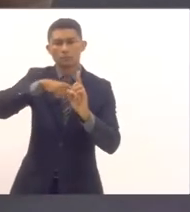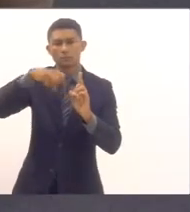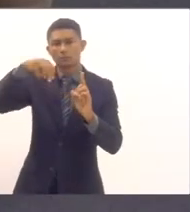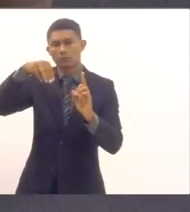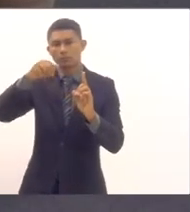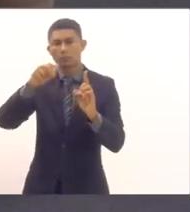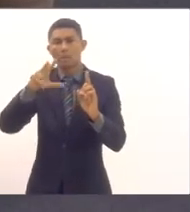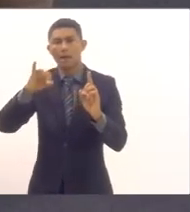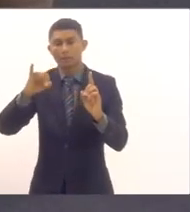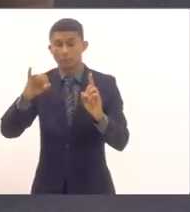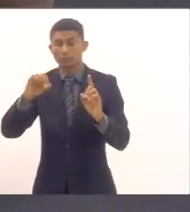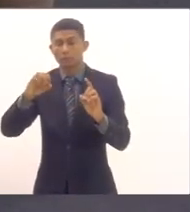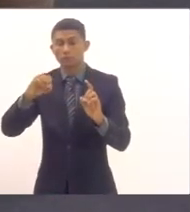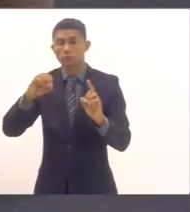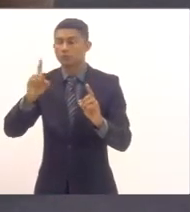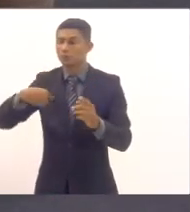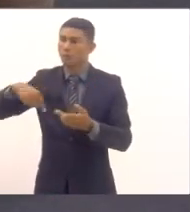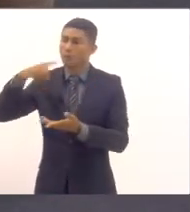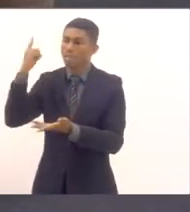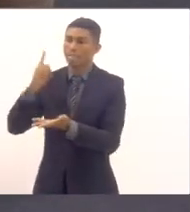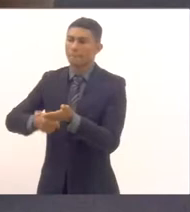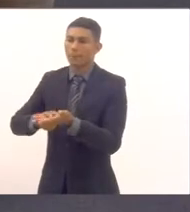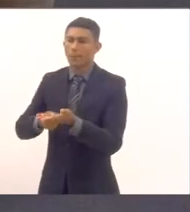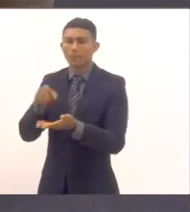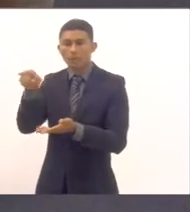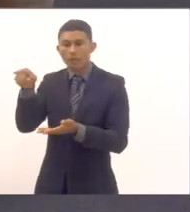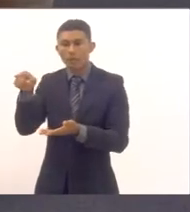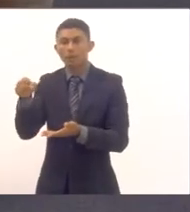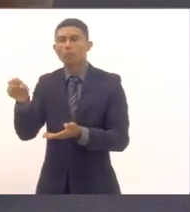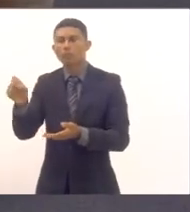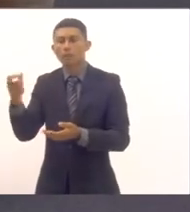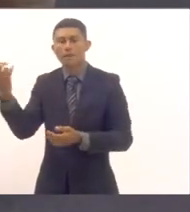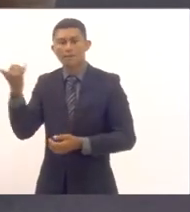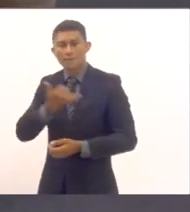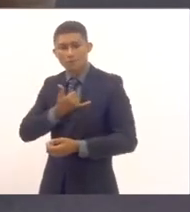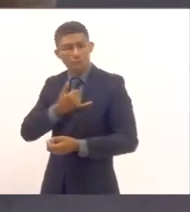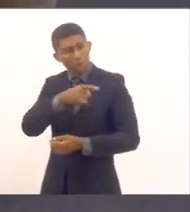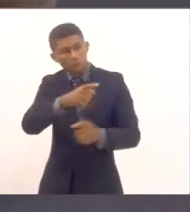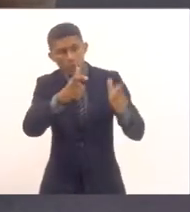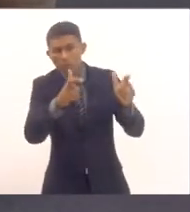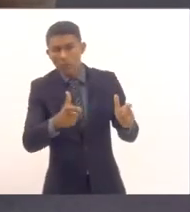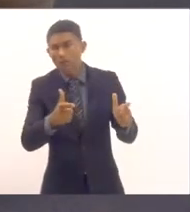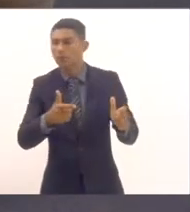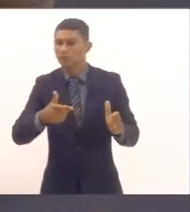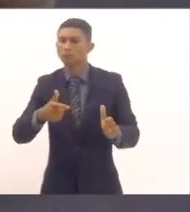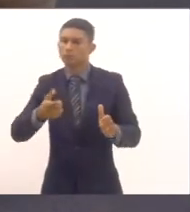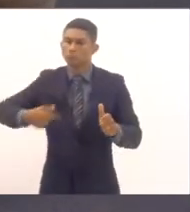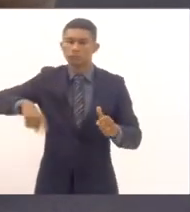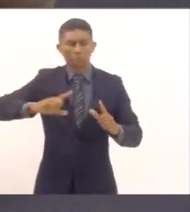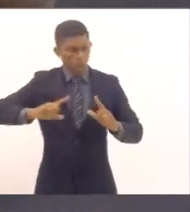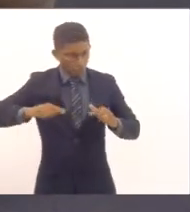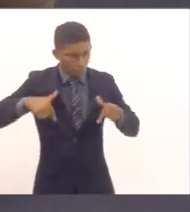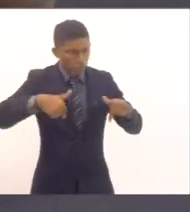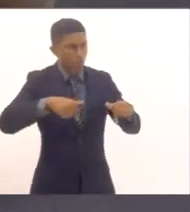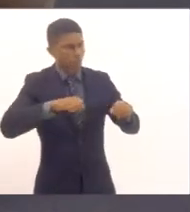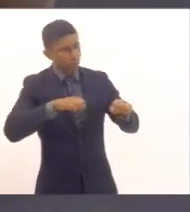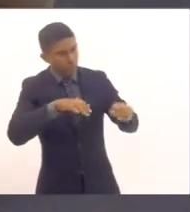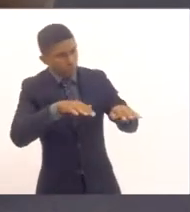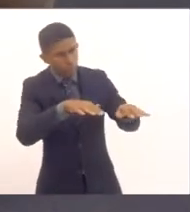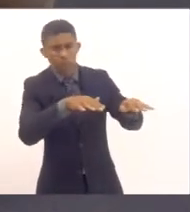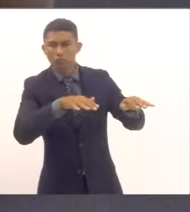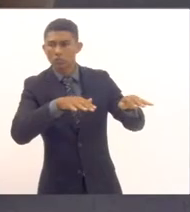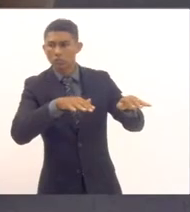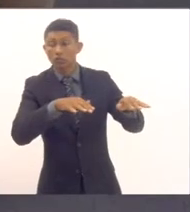com a SuperVia e ela deu uma dava um local nós vamos para o local ocupamos o local cupons a